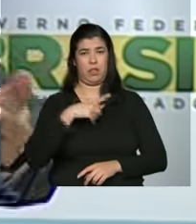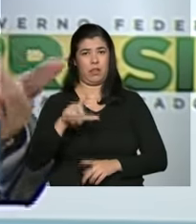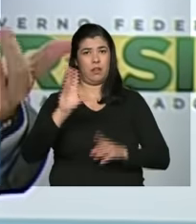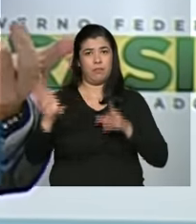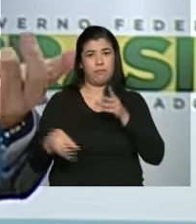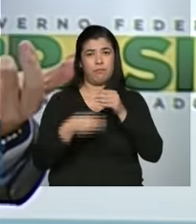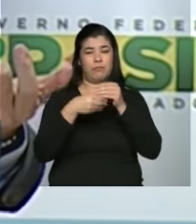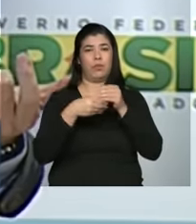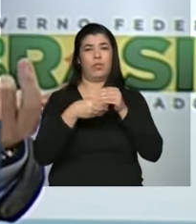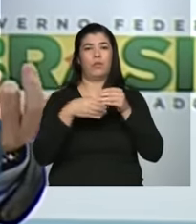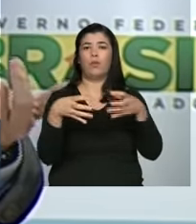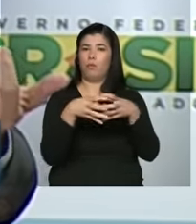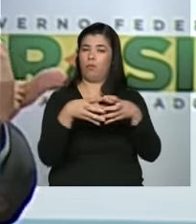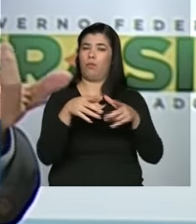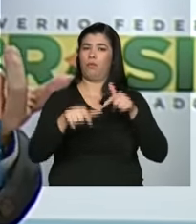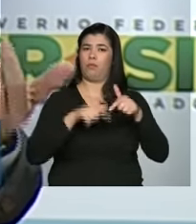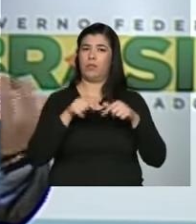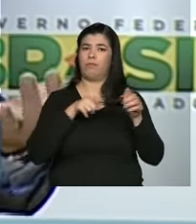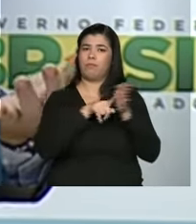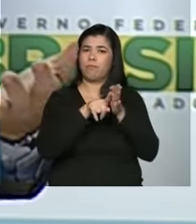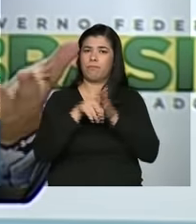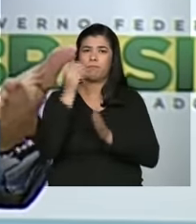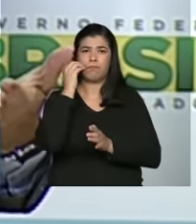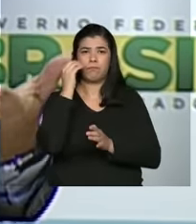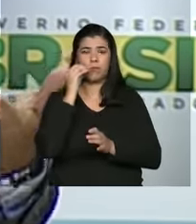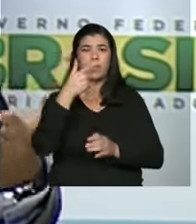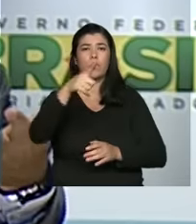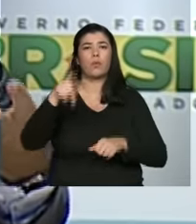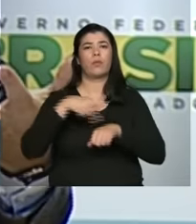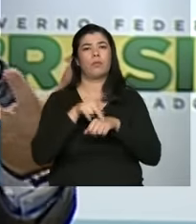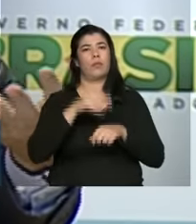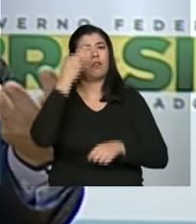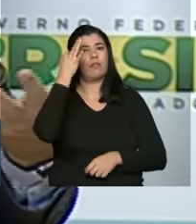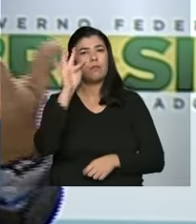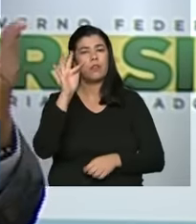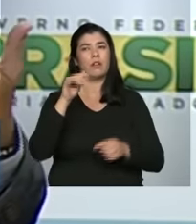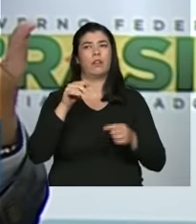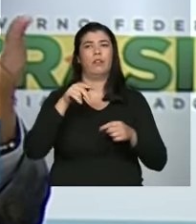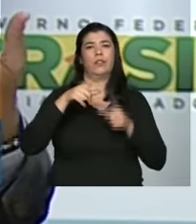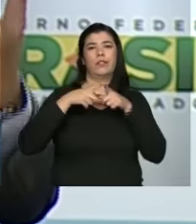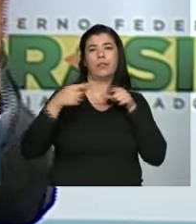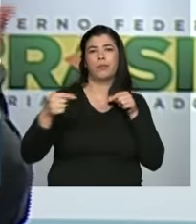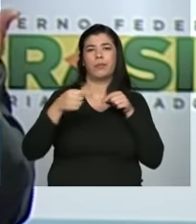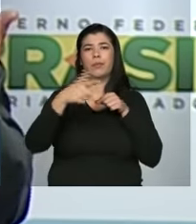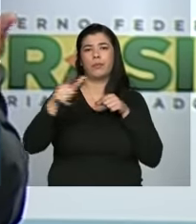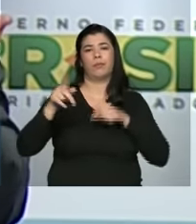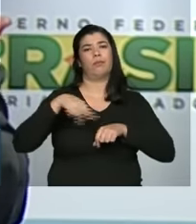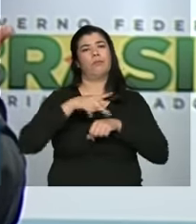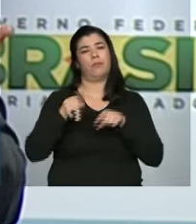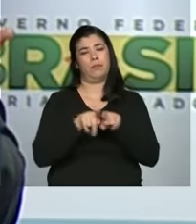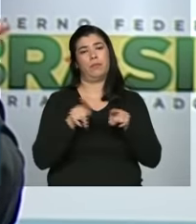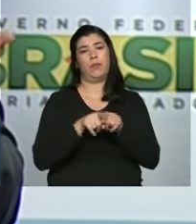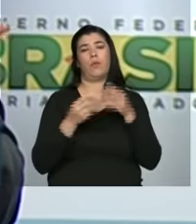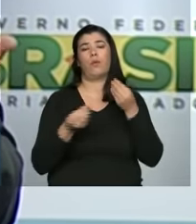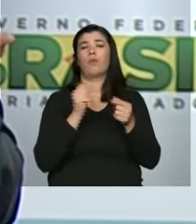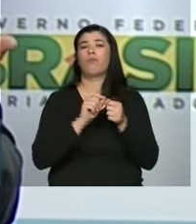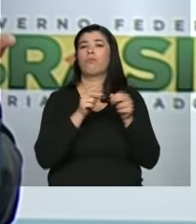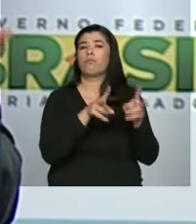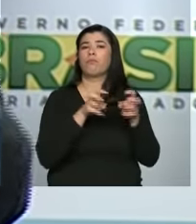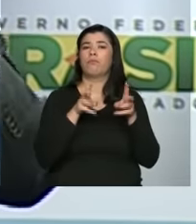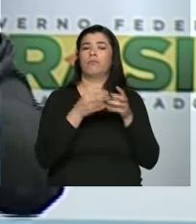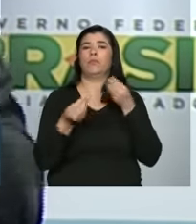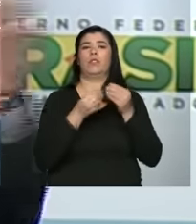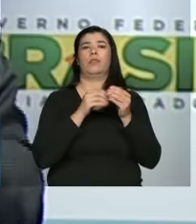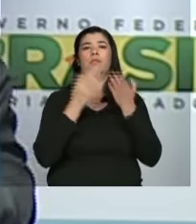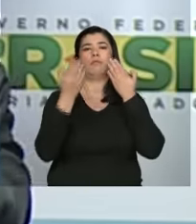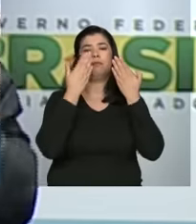o grupo de trabalho analisou a experiência francesa a experiência do Japão de outros países exatamente para ver como é que eles estavam lidando